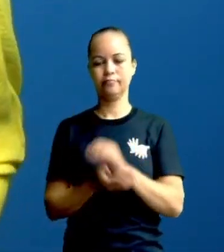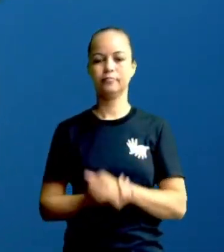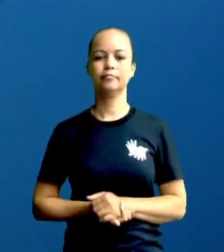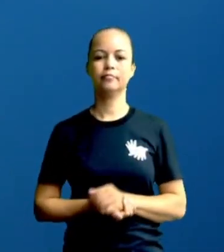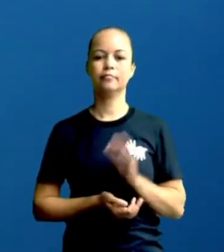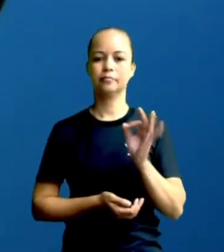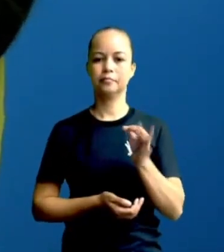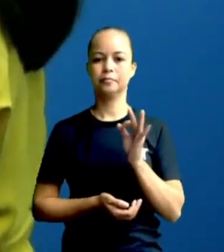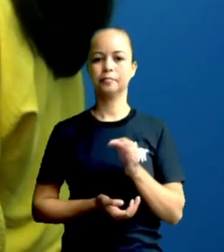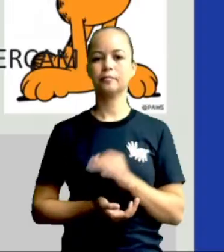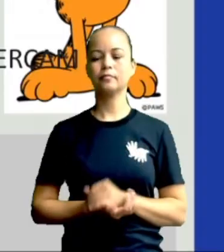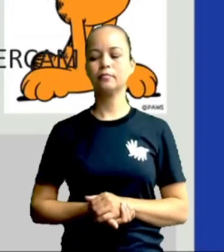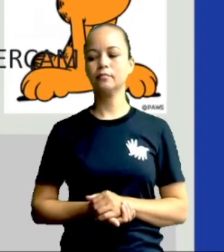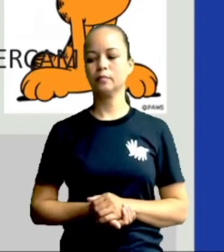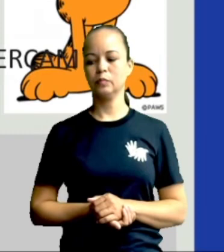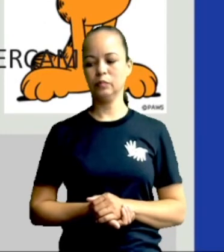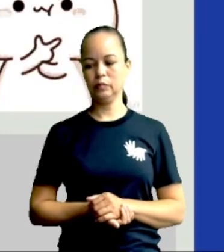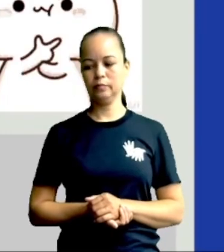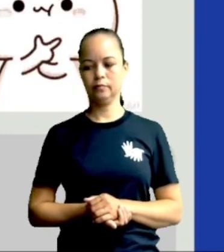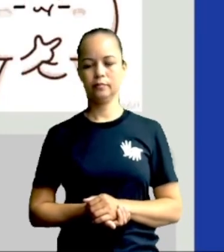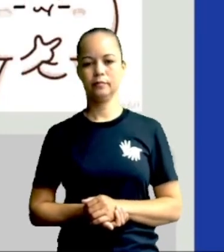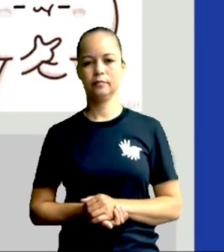certo? Vamos lá, próxima aula.